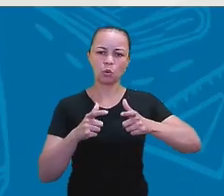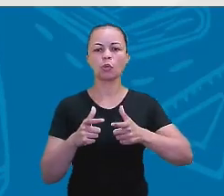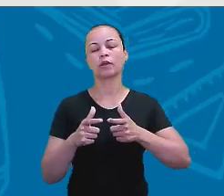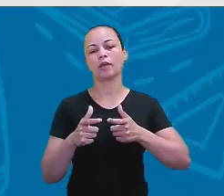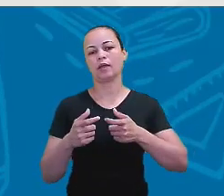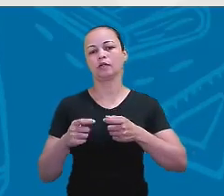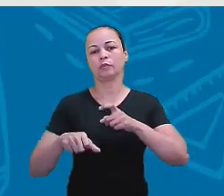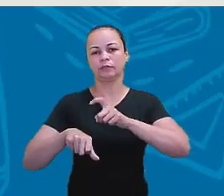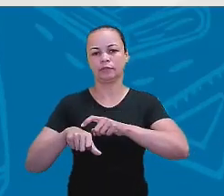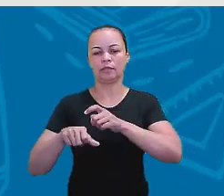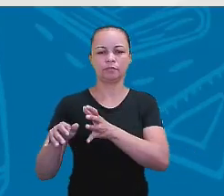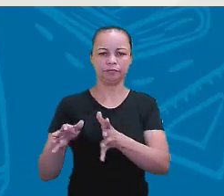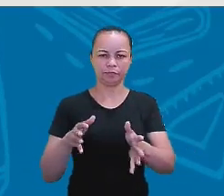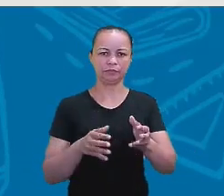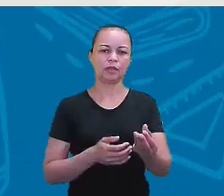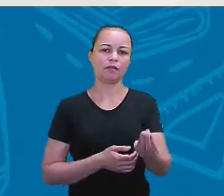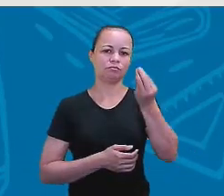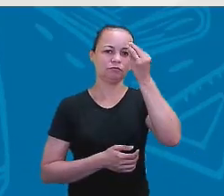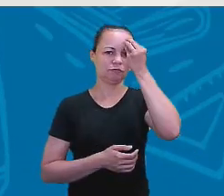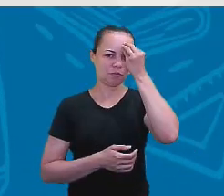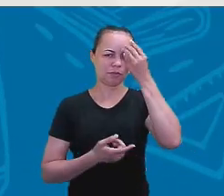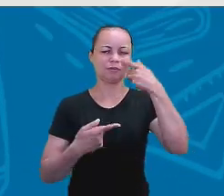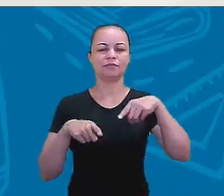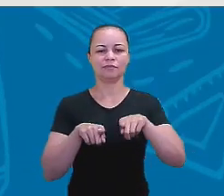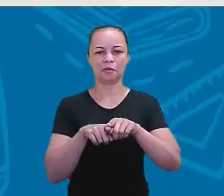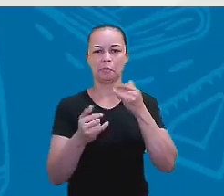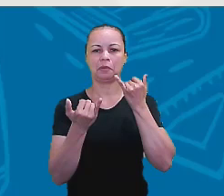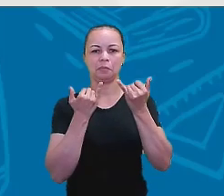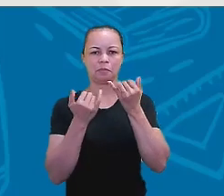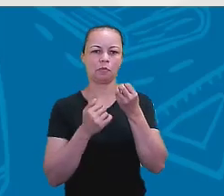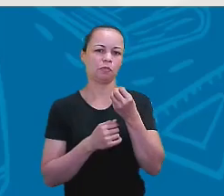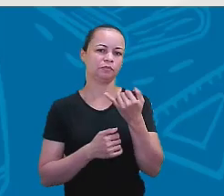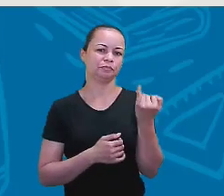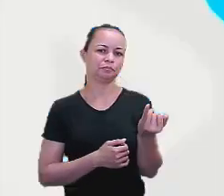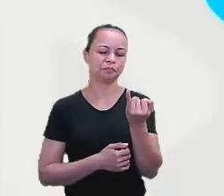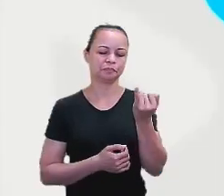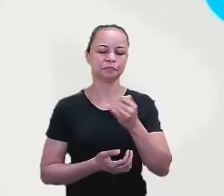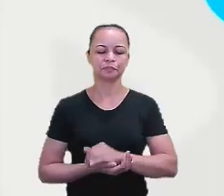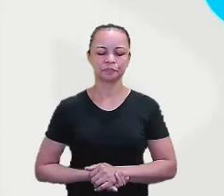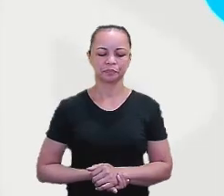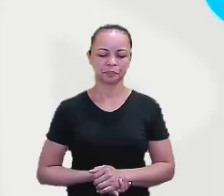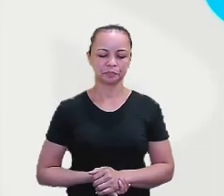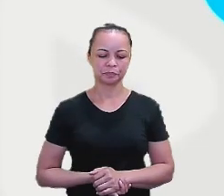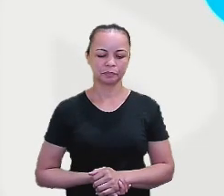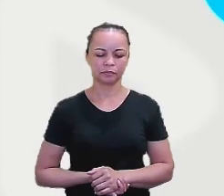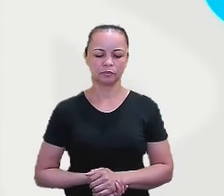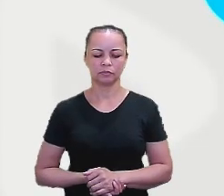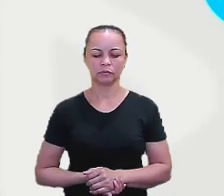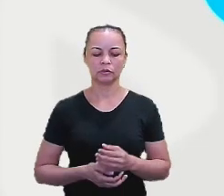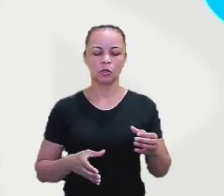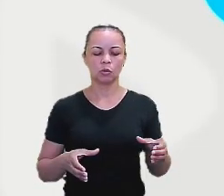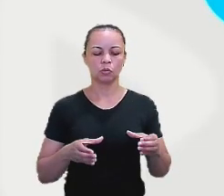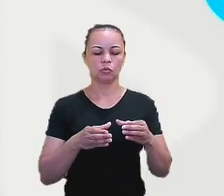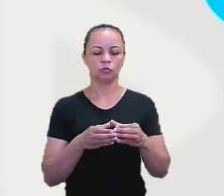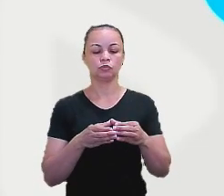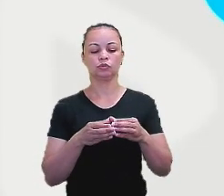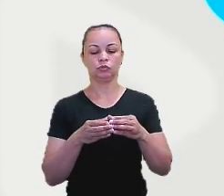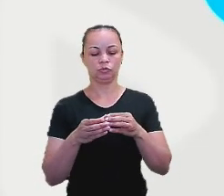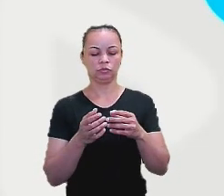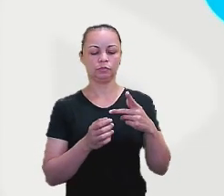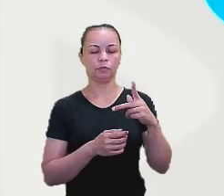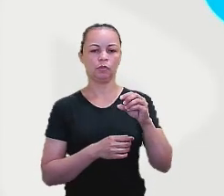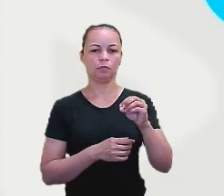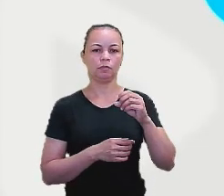tempo. É bom guardar essa informação também. Acho que é bom completar isso aí. Comunidade. Conjunto de populações diferentes, ou